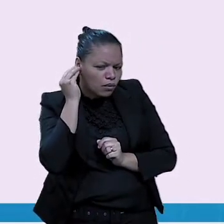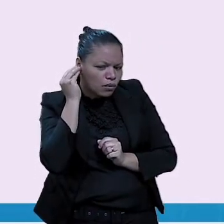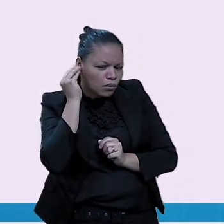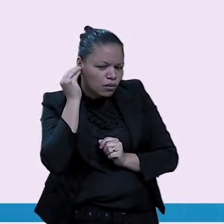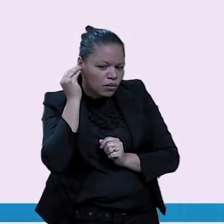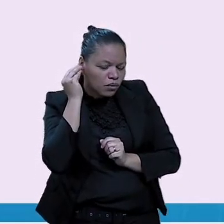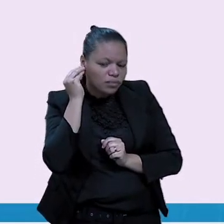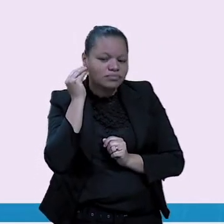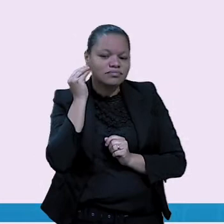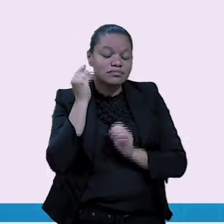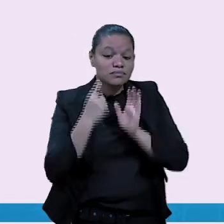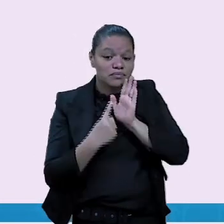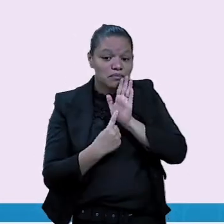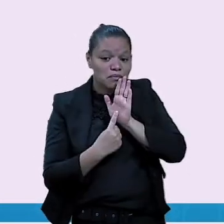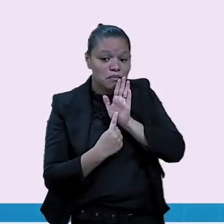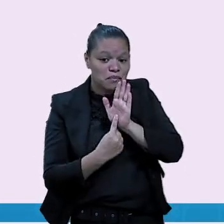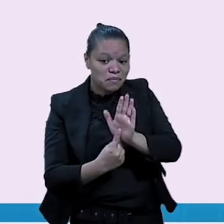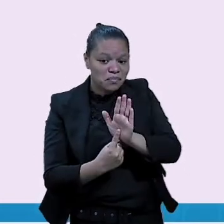personagem que está